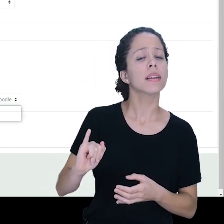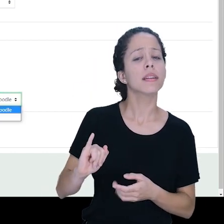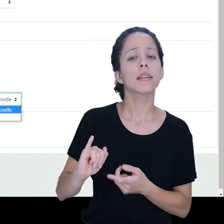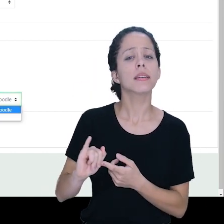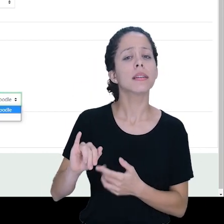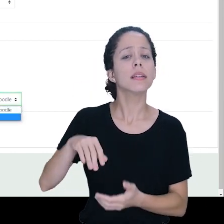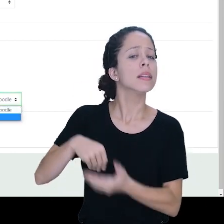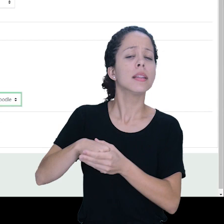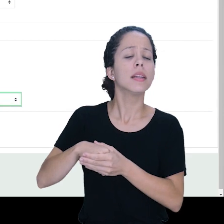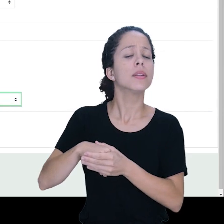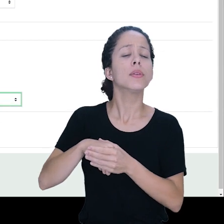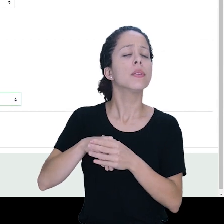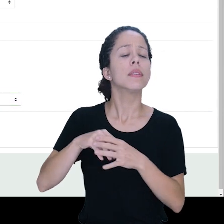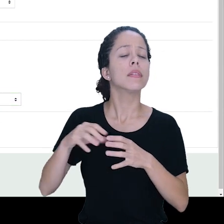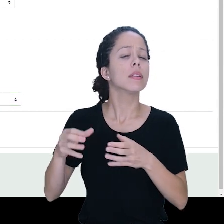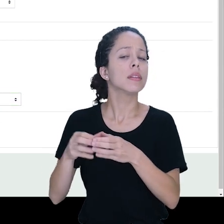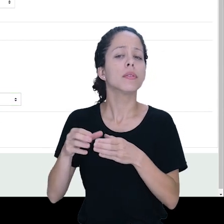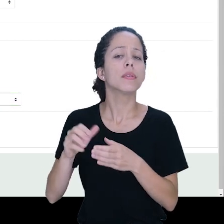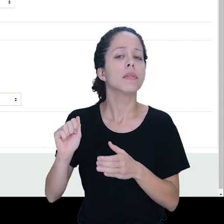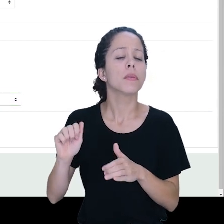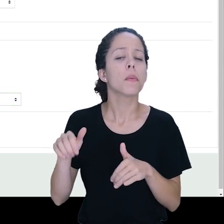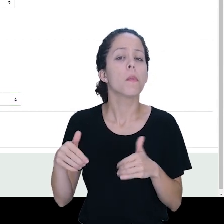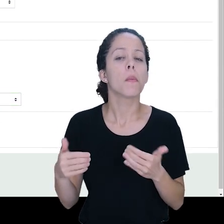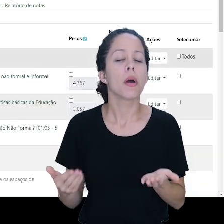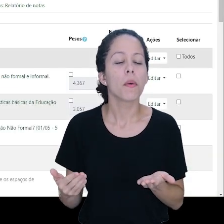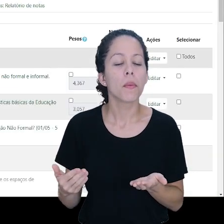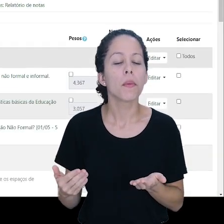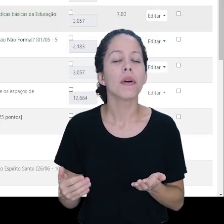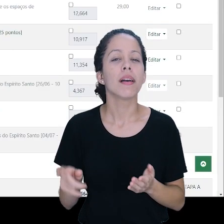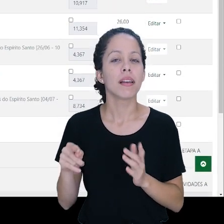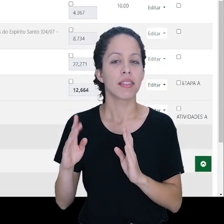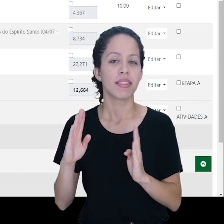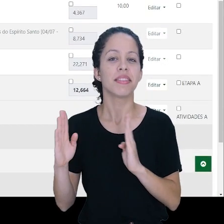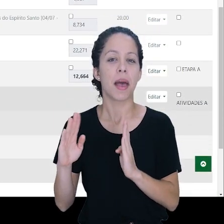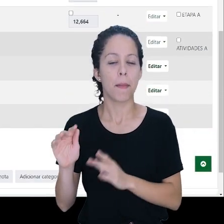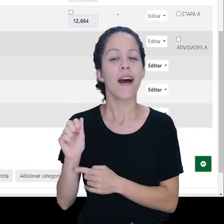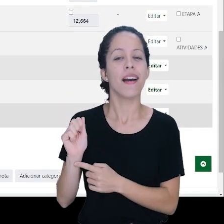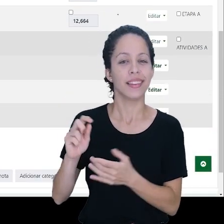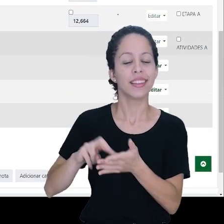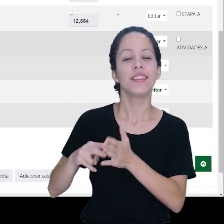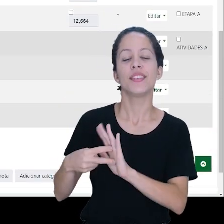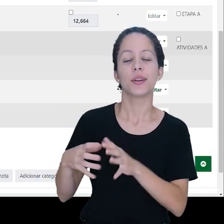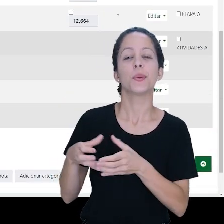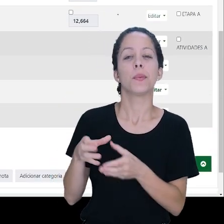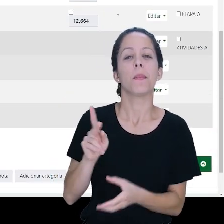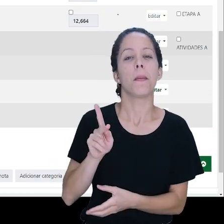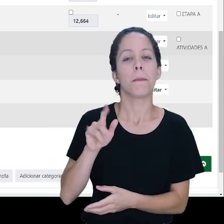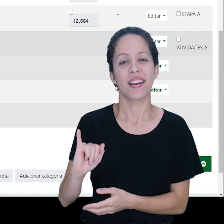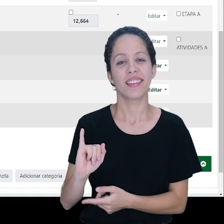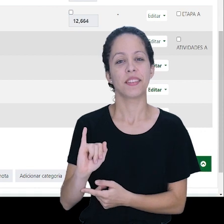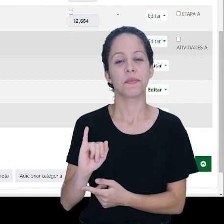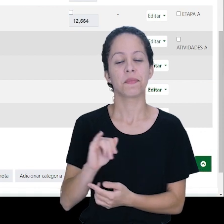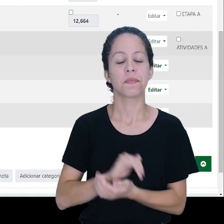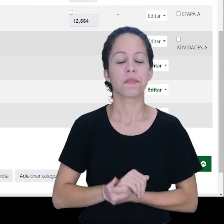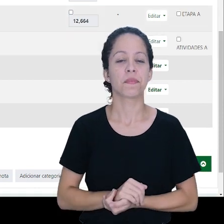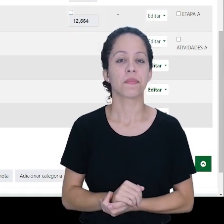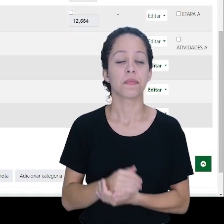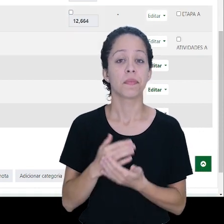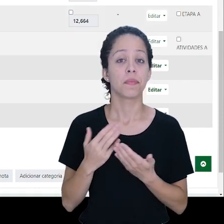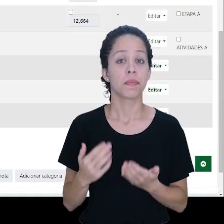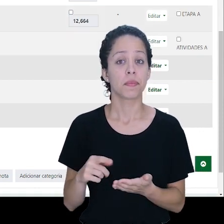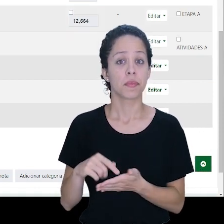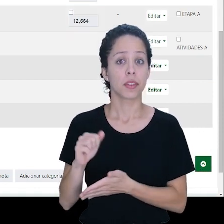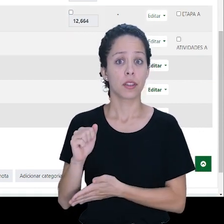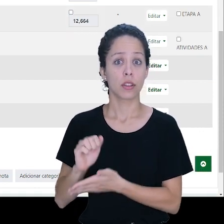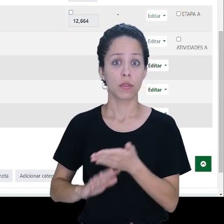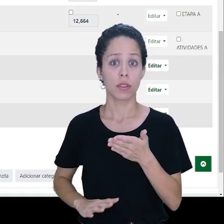etapa Então tá aqui ó vamos colocar lá dentro da etapa a e você vai vendo que já fica ajustado aqui ó então atividades